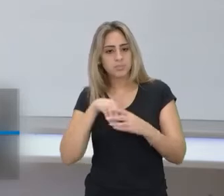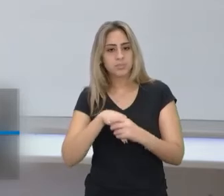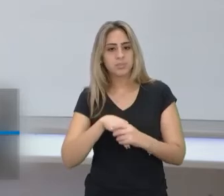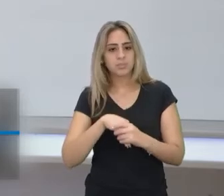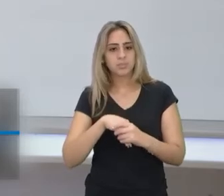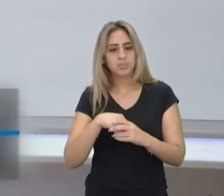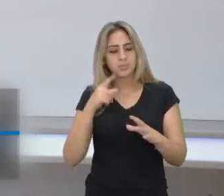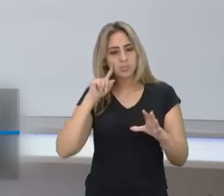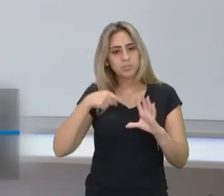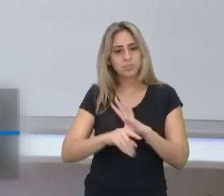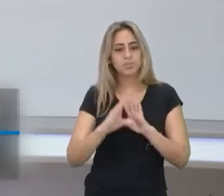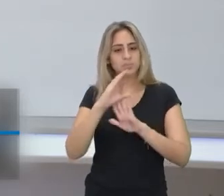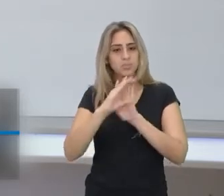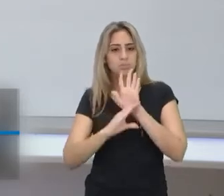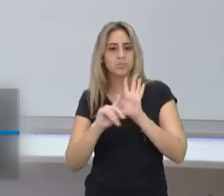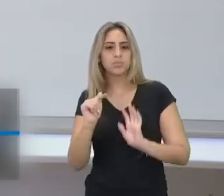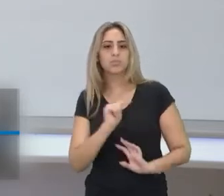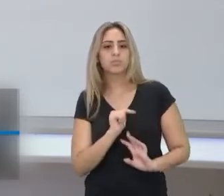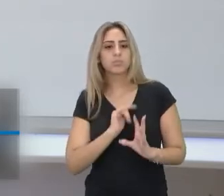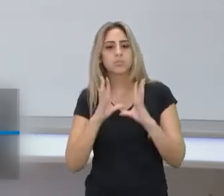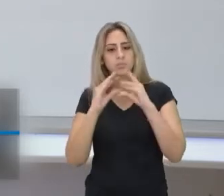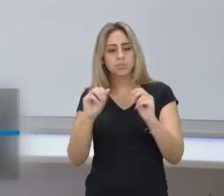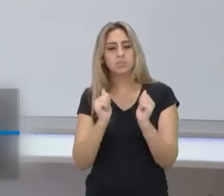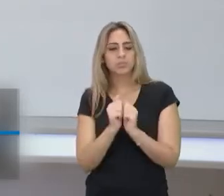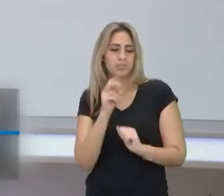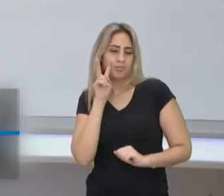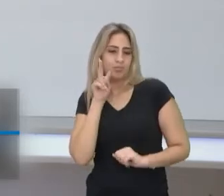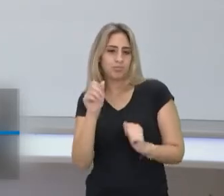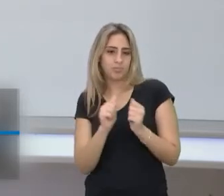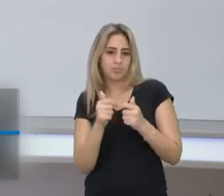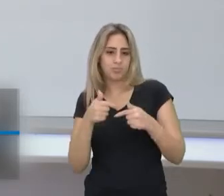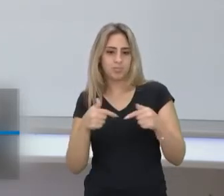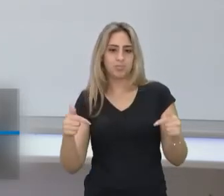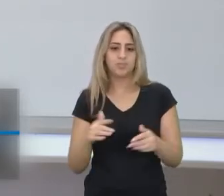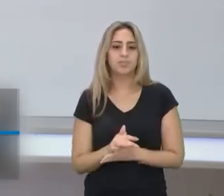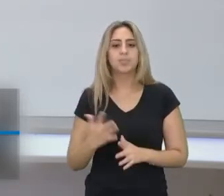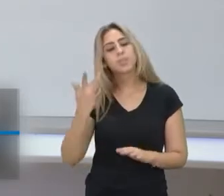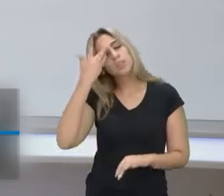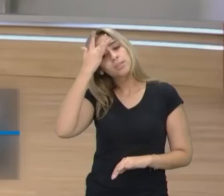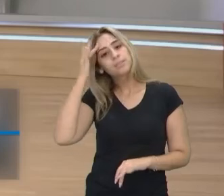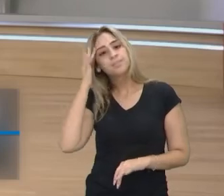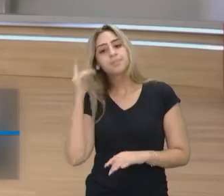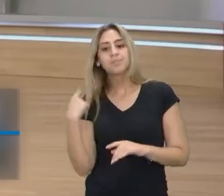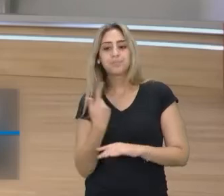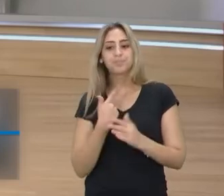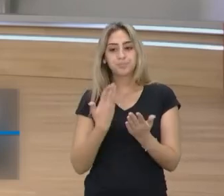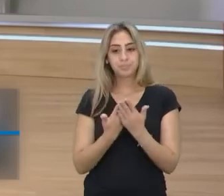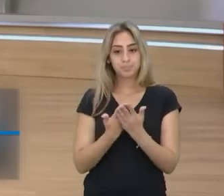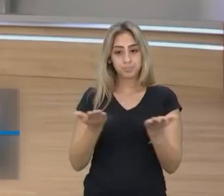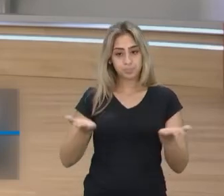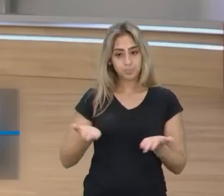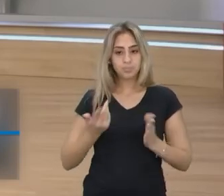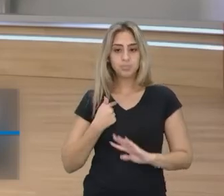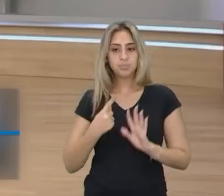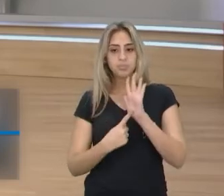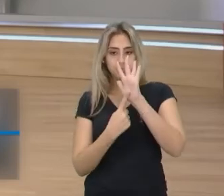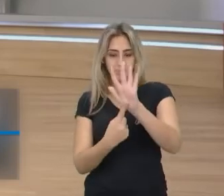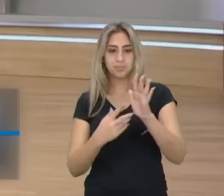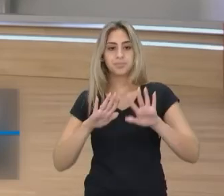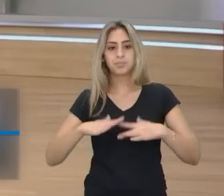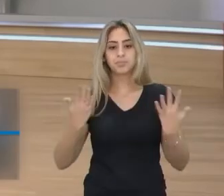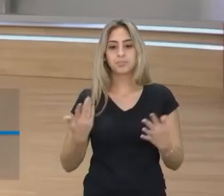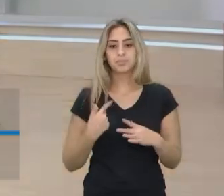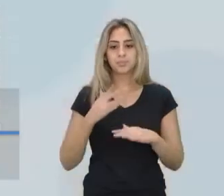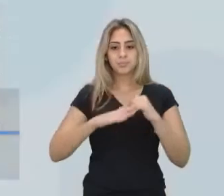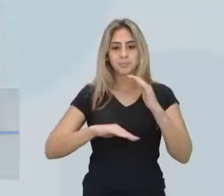num aprofundamento curricular que tem tudo a ver com isso, né? Pessoal, para a aula de hoje, eu vou apresentar então